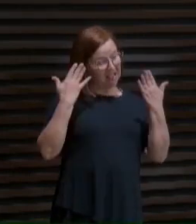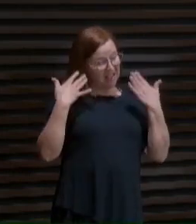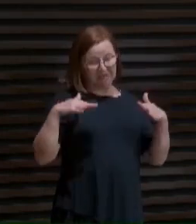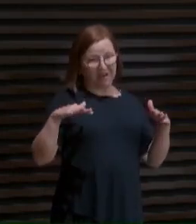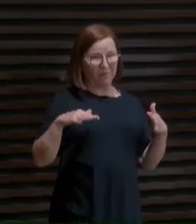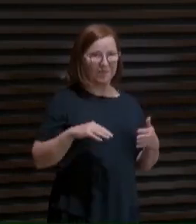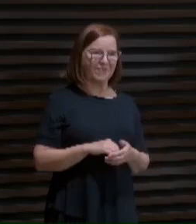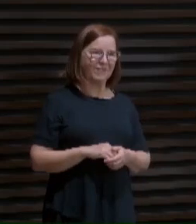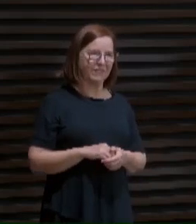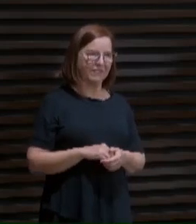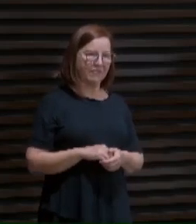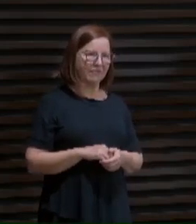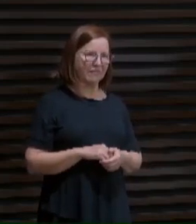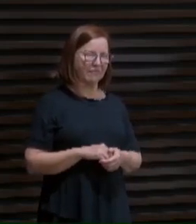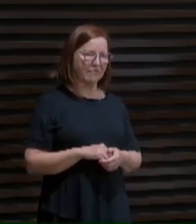É